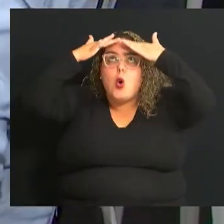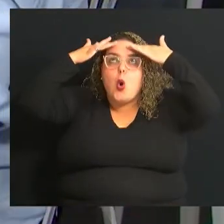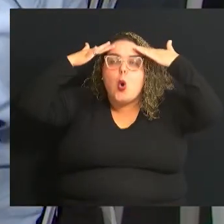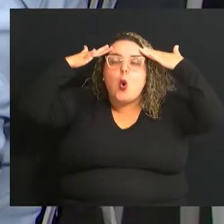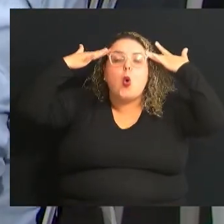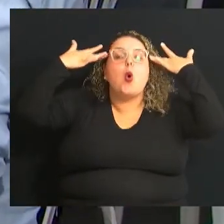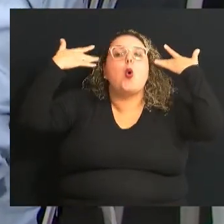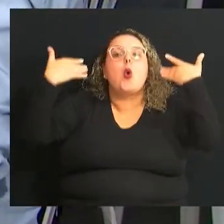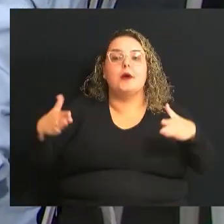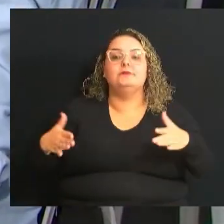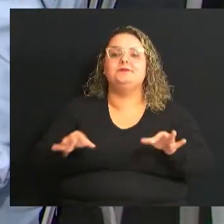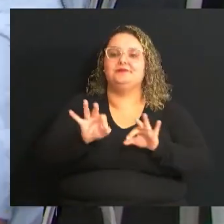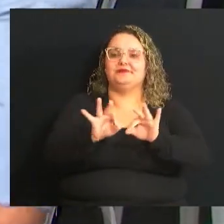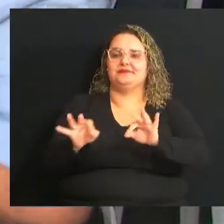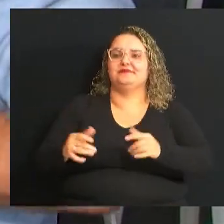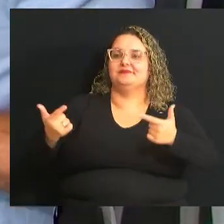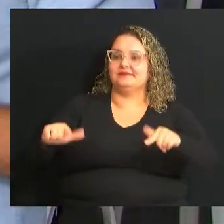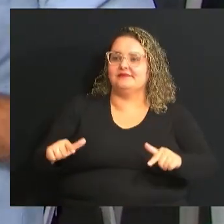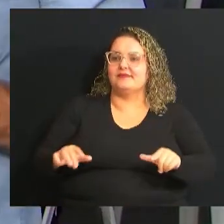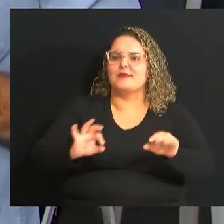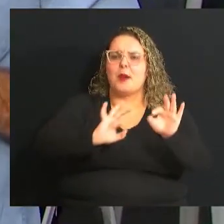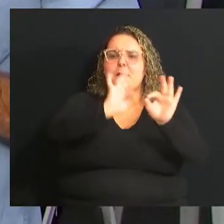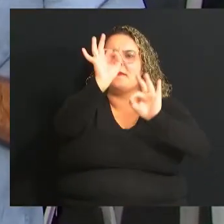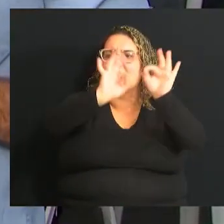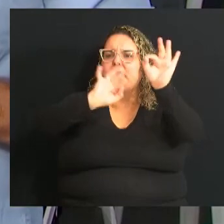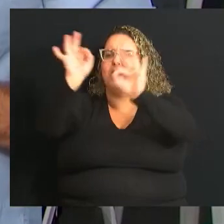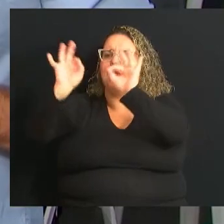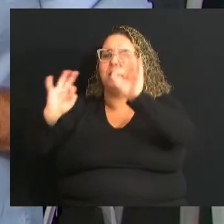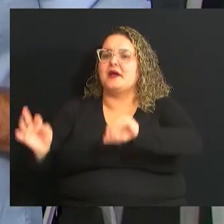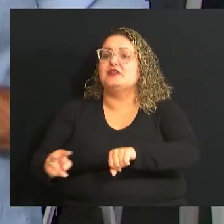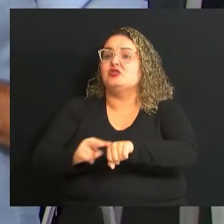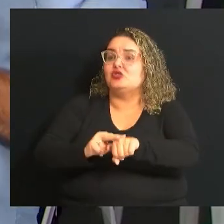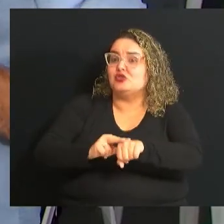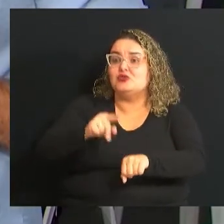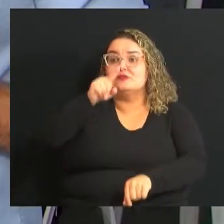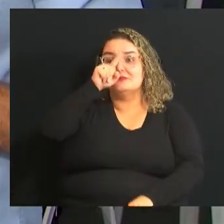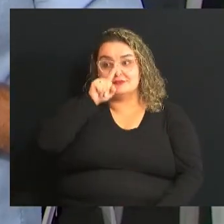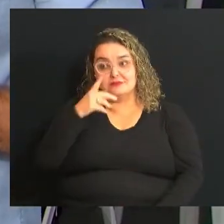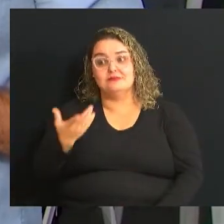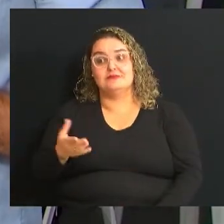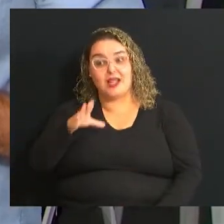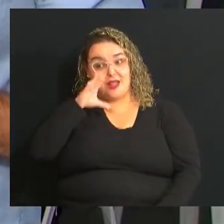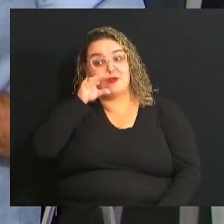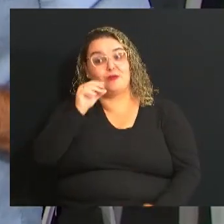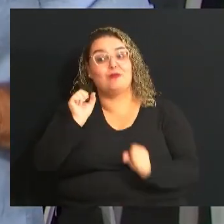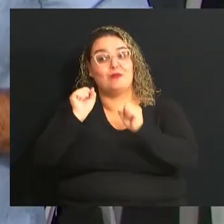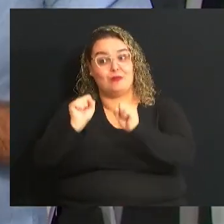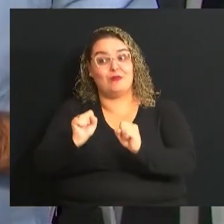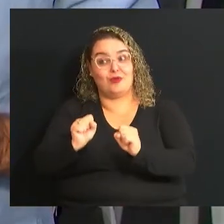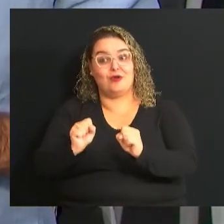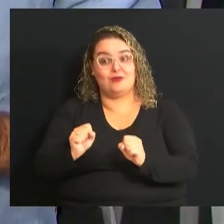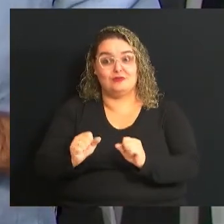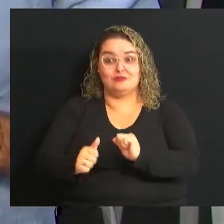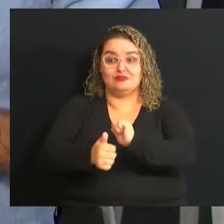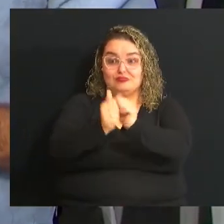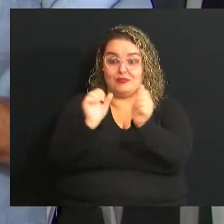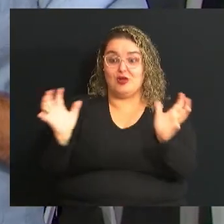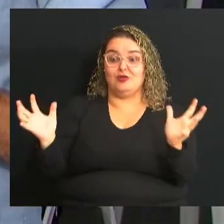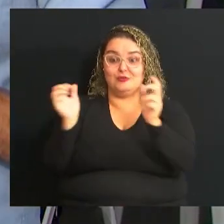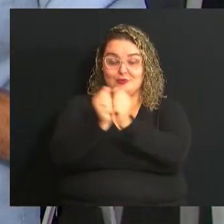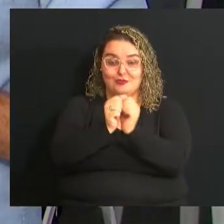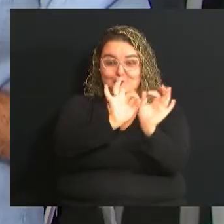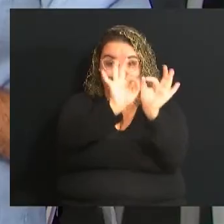viu, falando de Copa do Mundo. Nossa equipe foi até uma empresa onde os funcionários vão assistir aos Jogos do Brasil juntos. Pois é, e